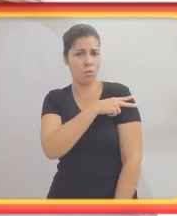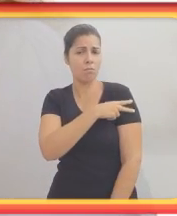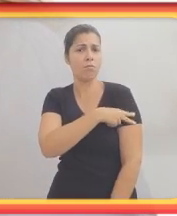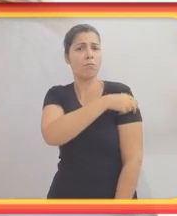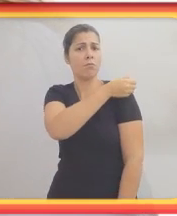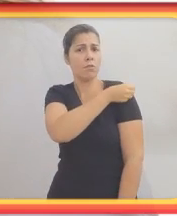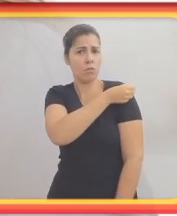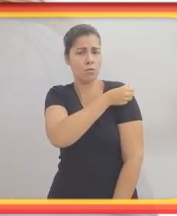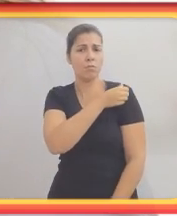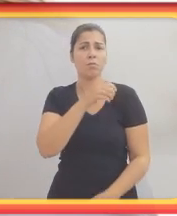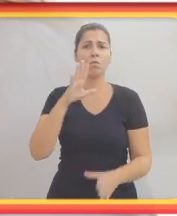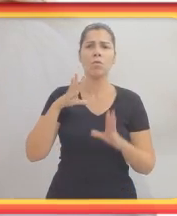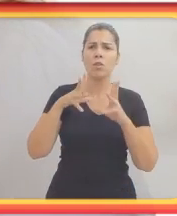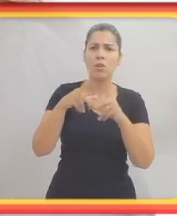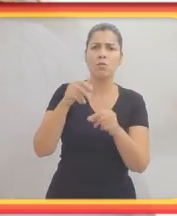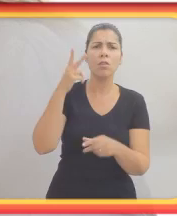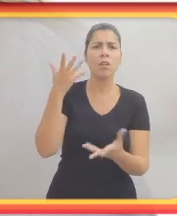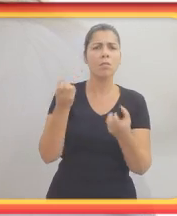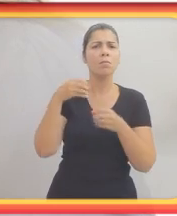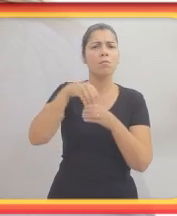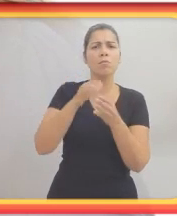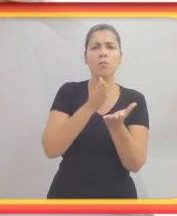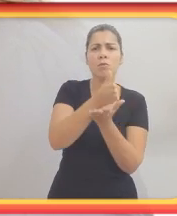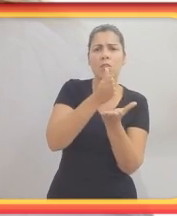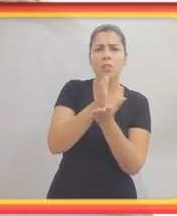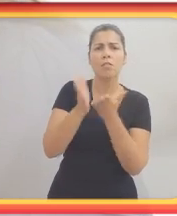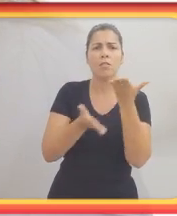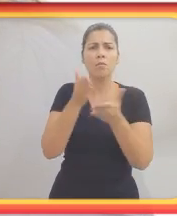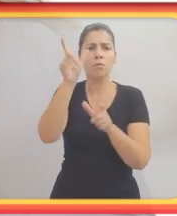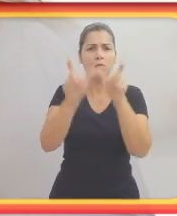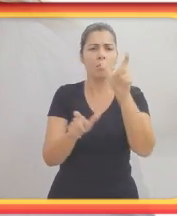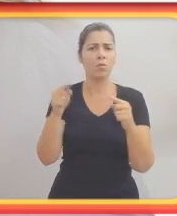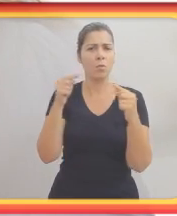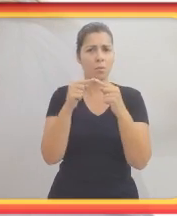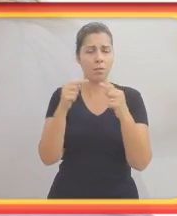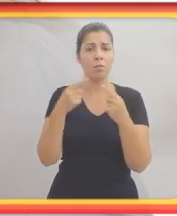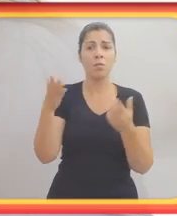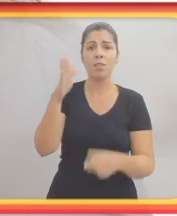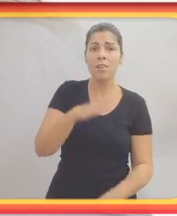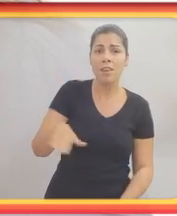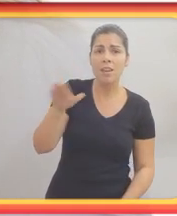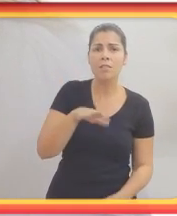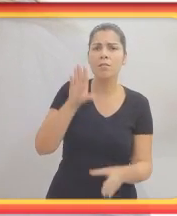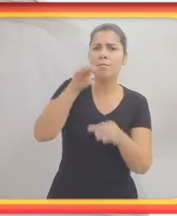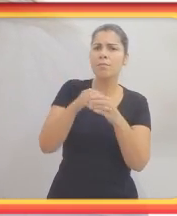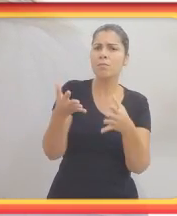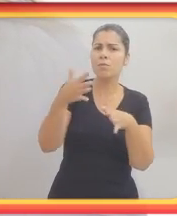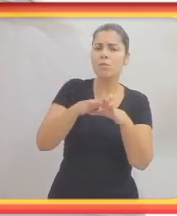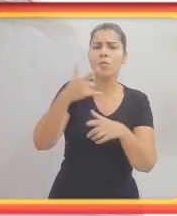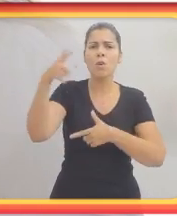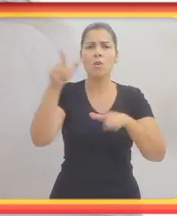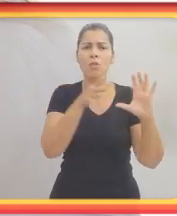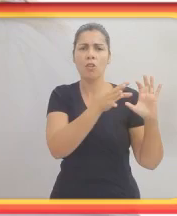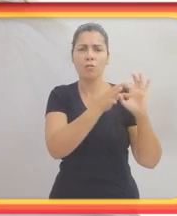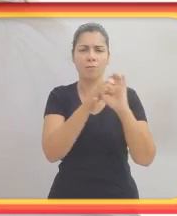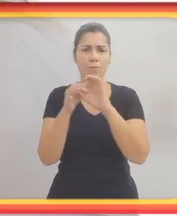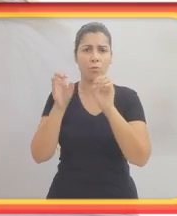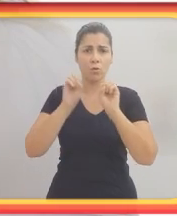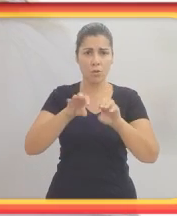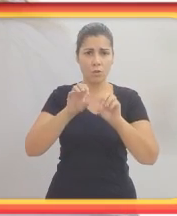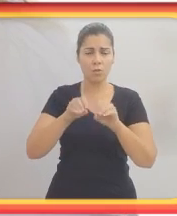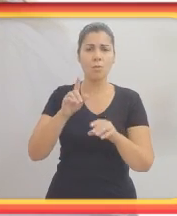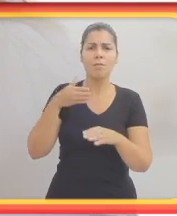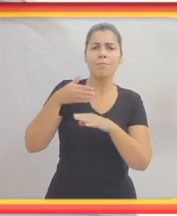os 65 alunos, 40 deles frequentam esta escola de segunda a sexta e o resto recebe uma modalidade